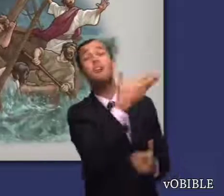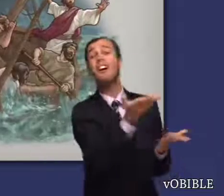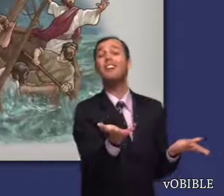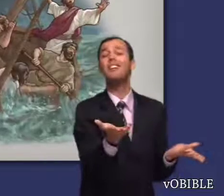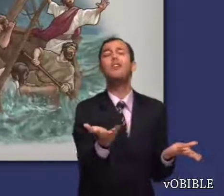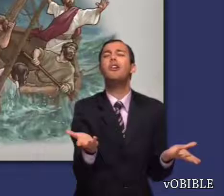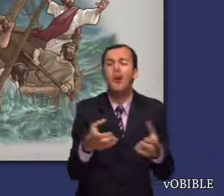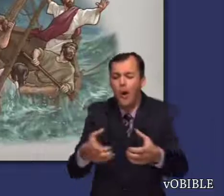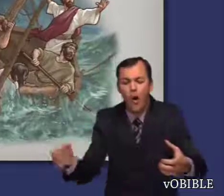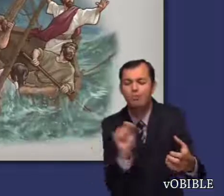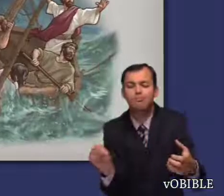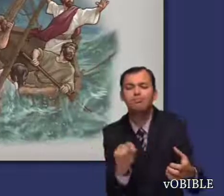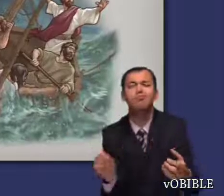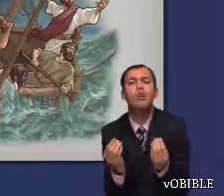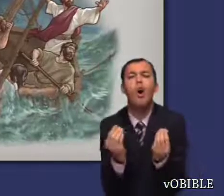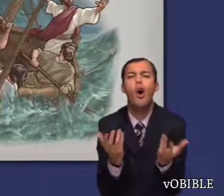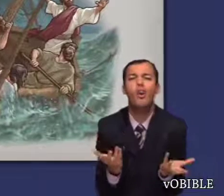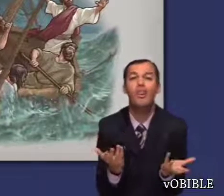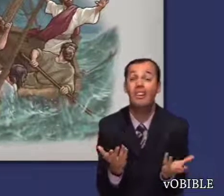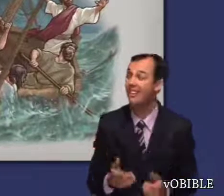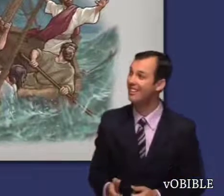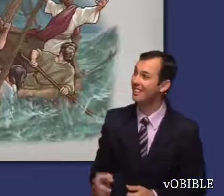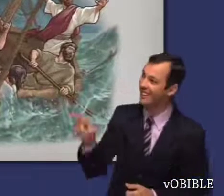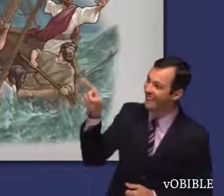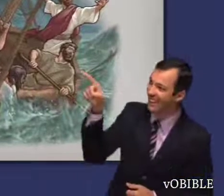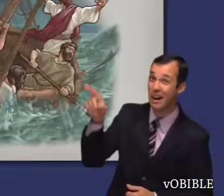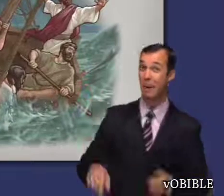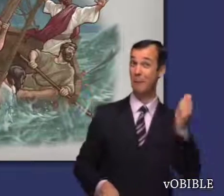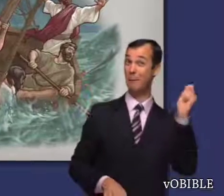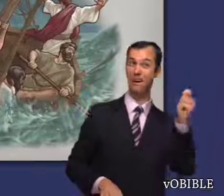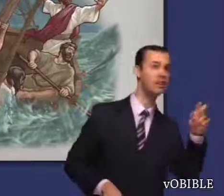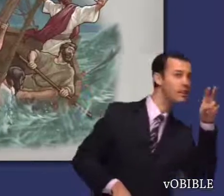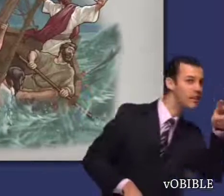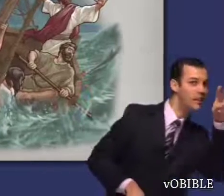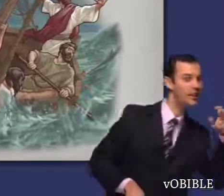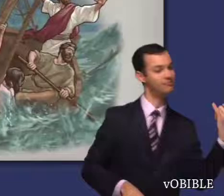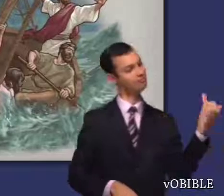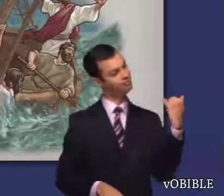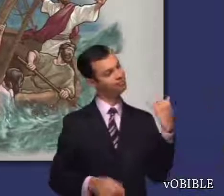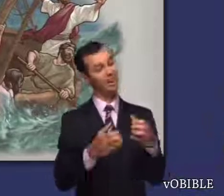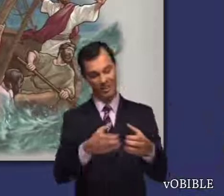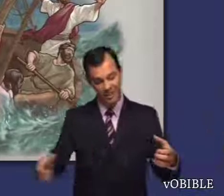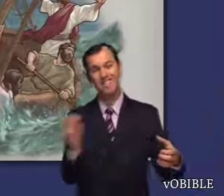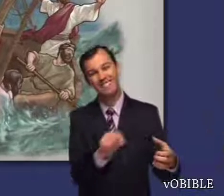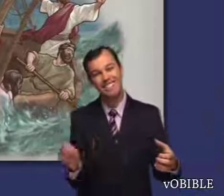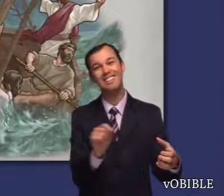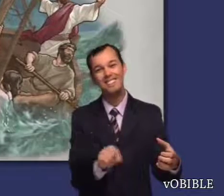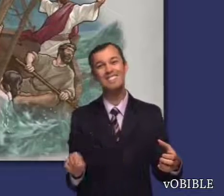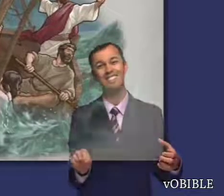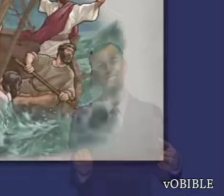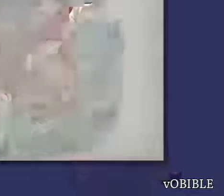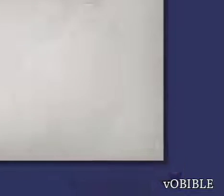os fatos que Marcos registrou. Isso deve ter ajudado Marcos a descrever bem os sentimentos e as ações de